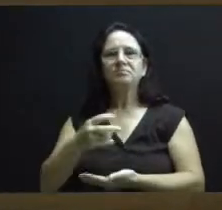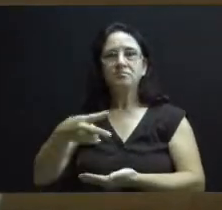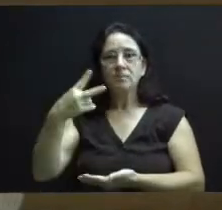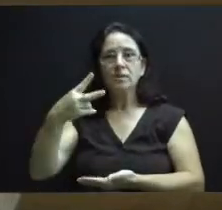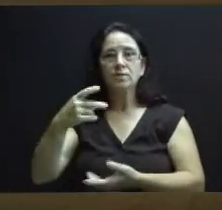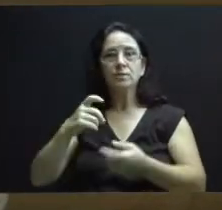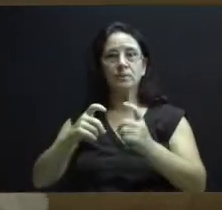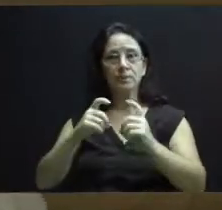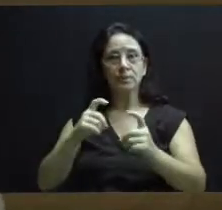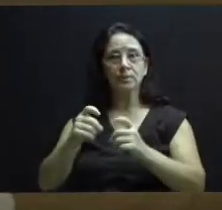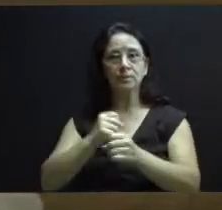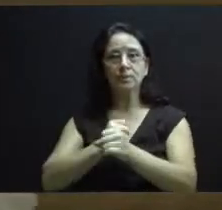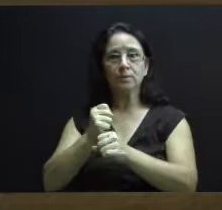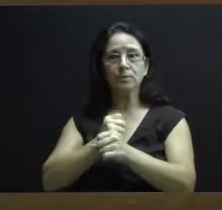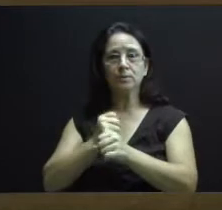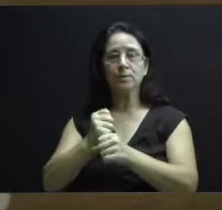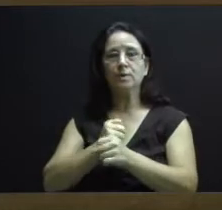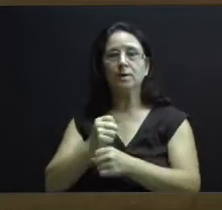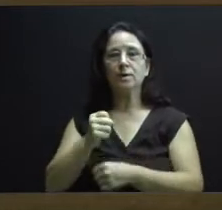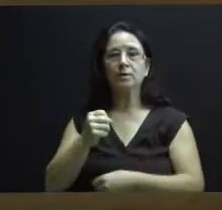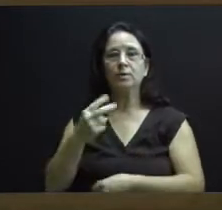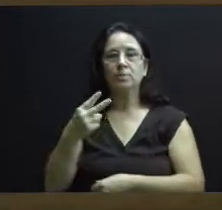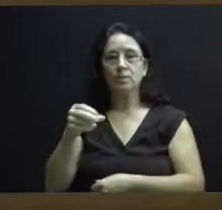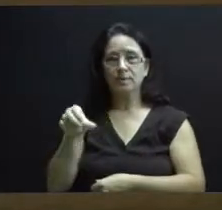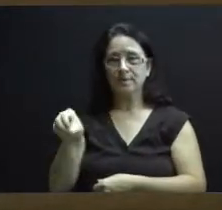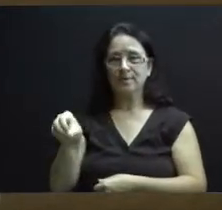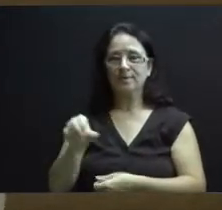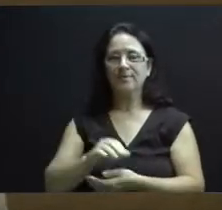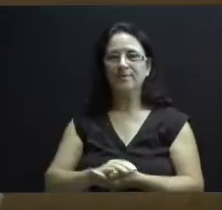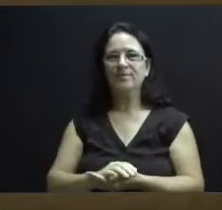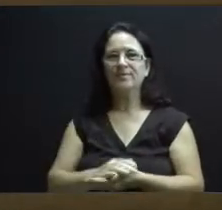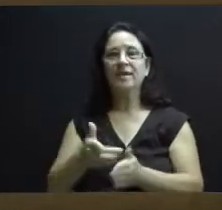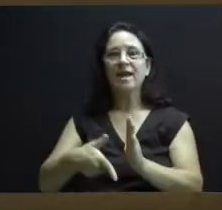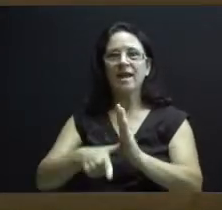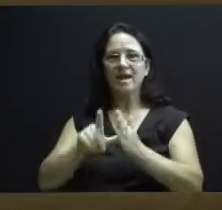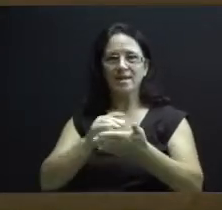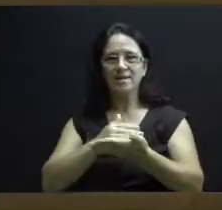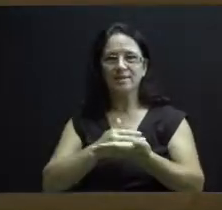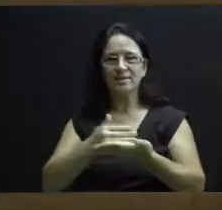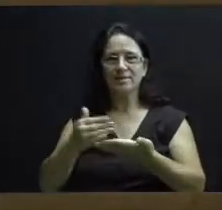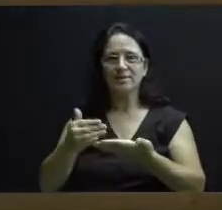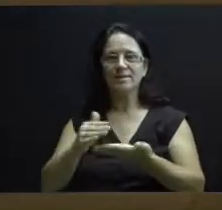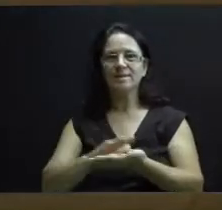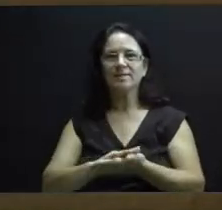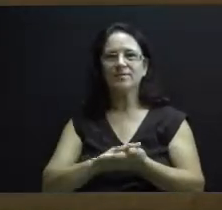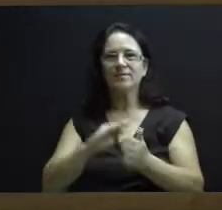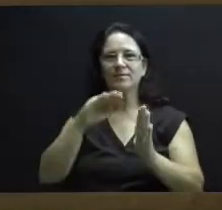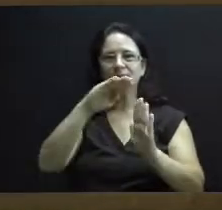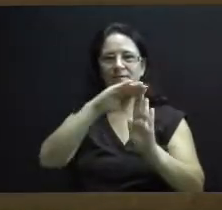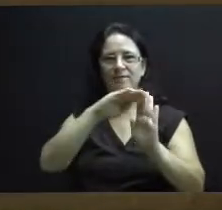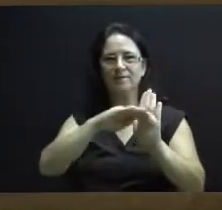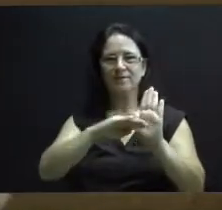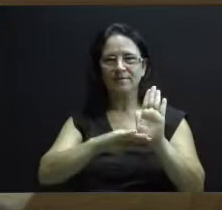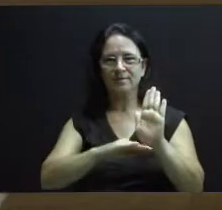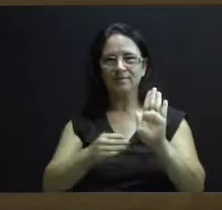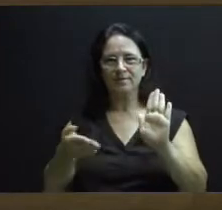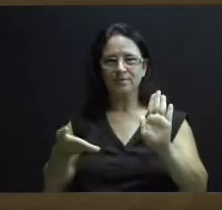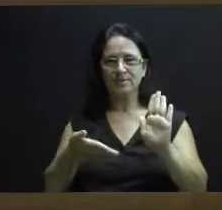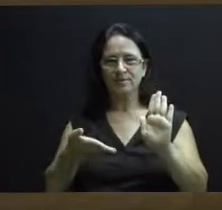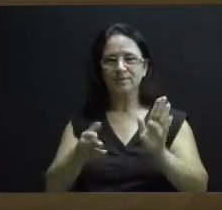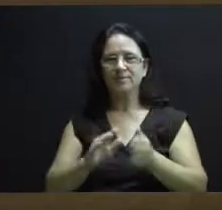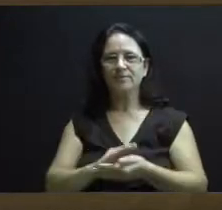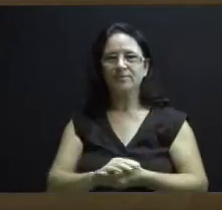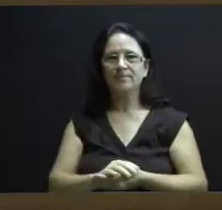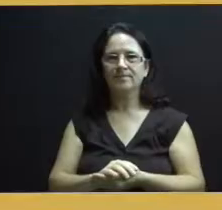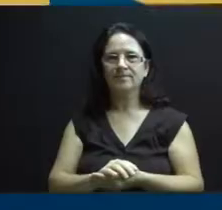ordinária do ano de 2019 antes do início da sessão vamos acompanhar os processos que estão na ordem do